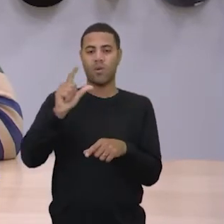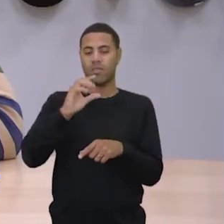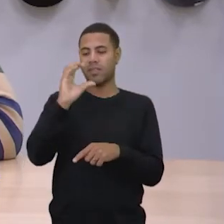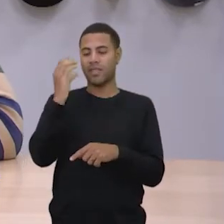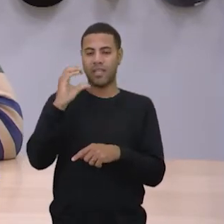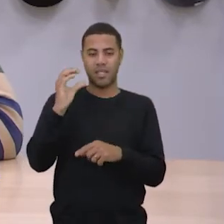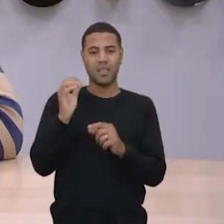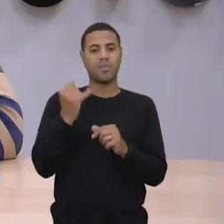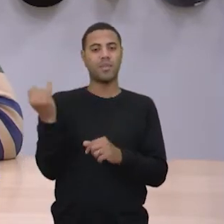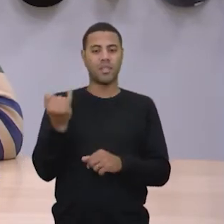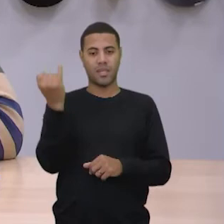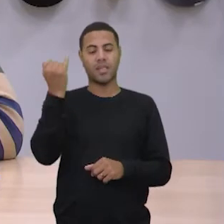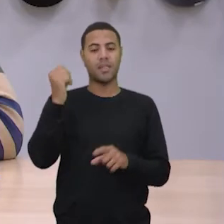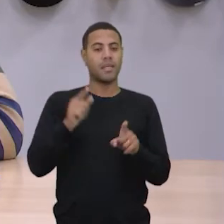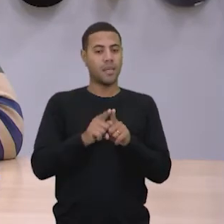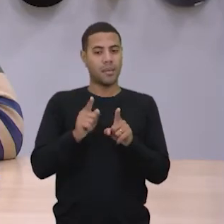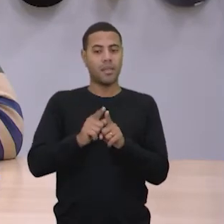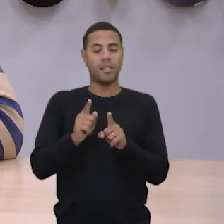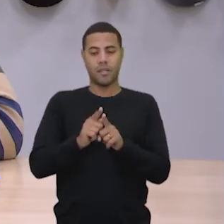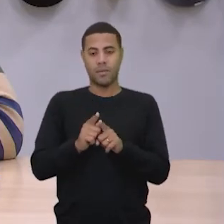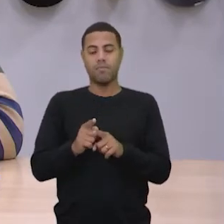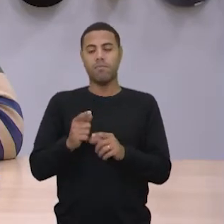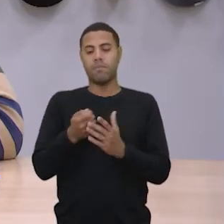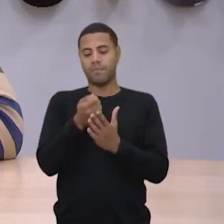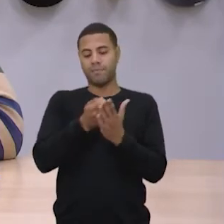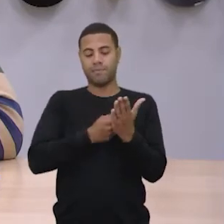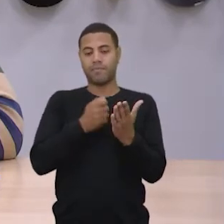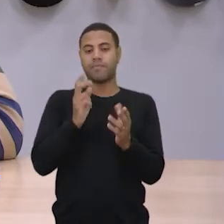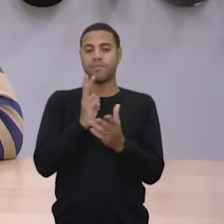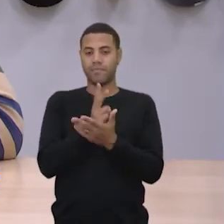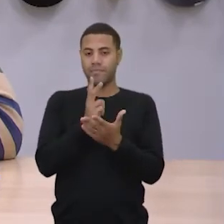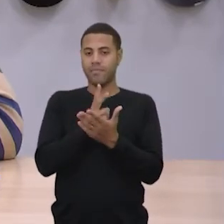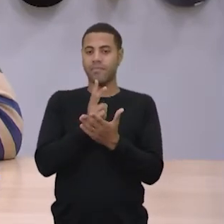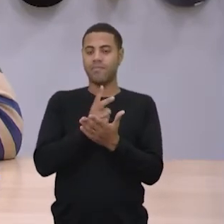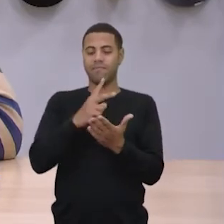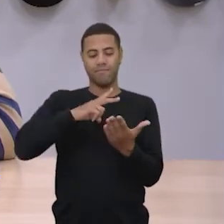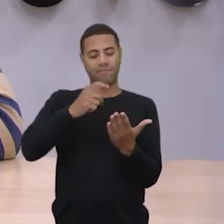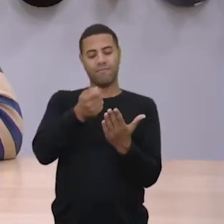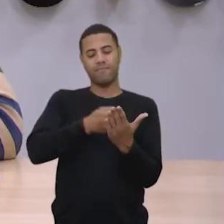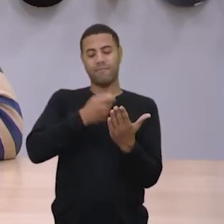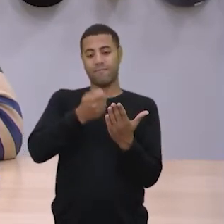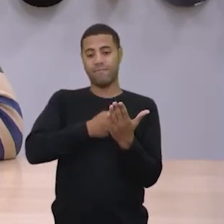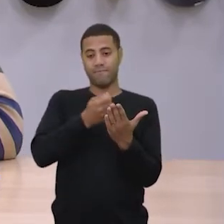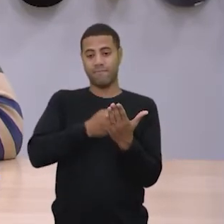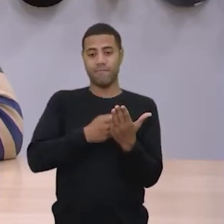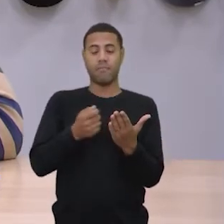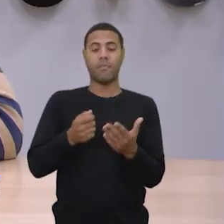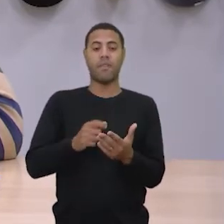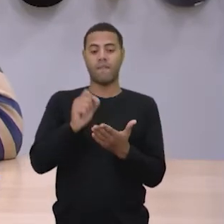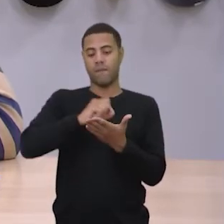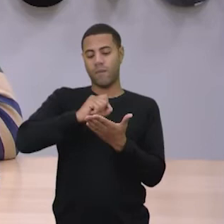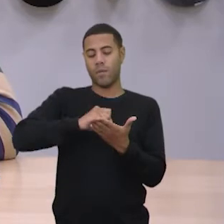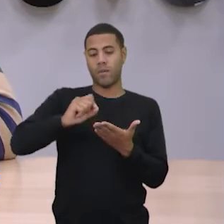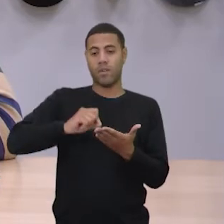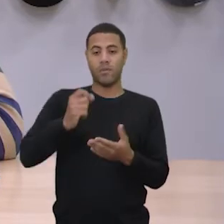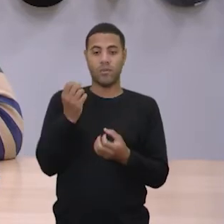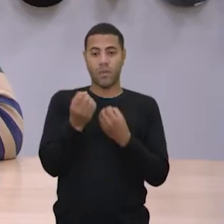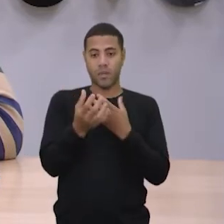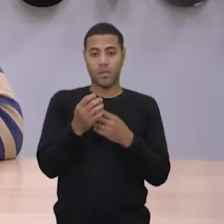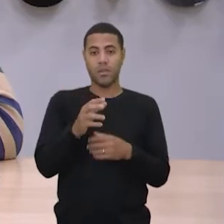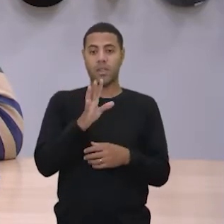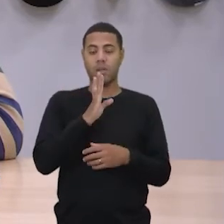da história da ciência utilizavam caderninhos para as suas anotações. Eu não sei se vocês já viram alguma exposição de Leonardo